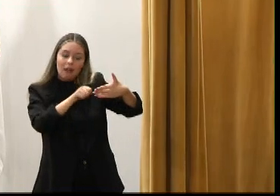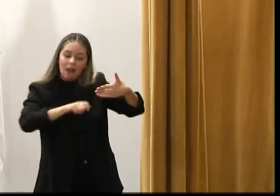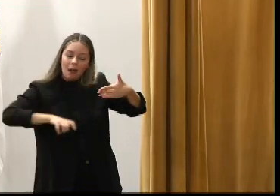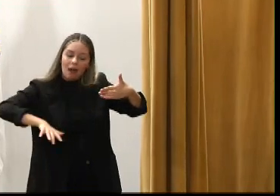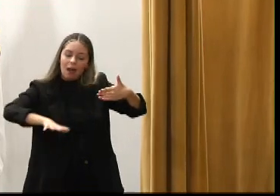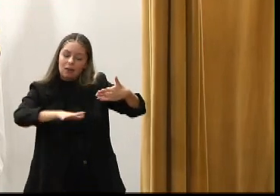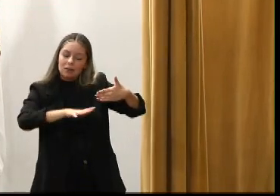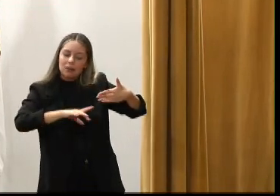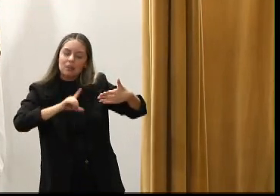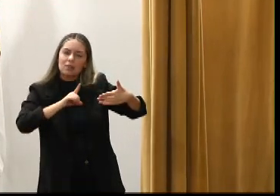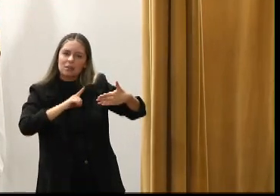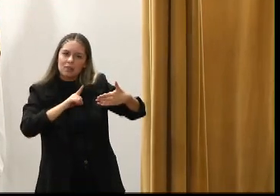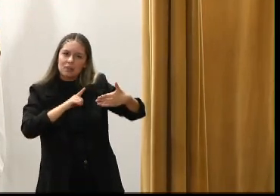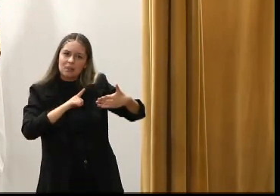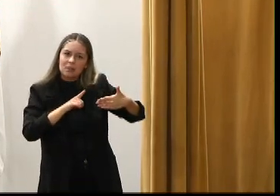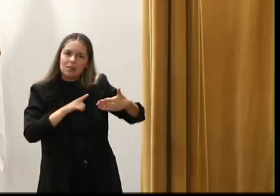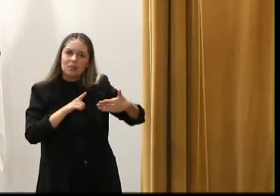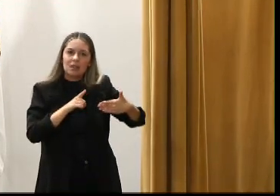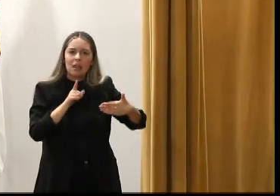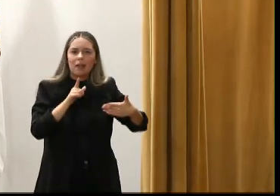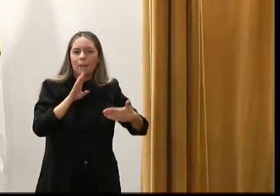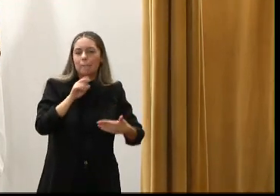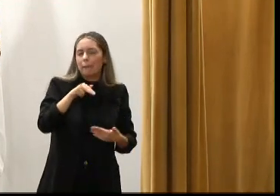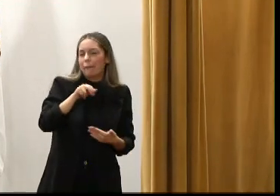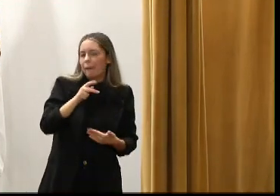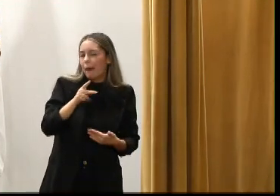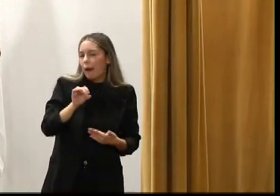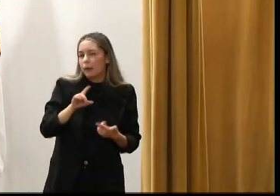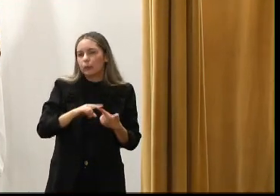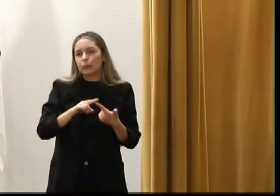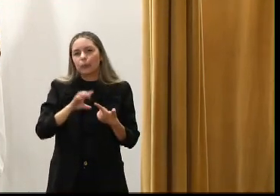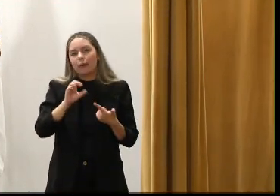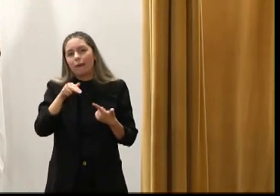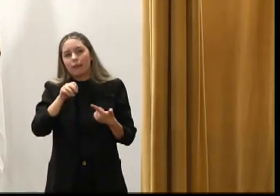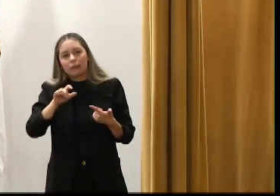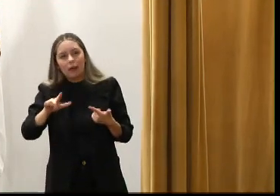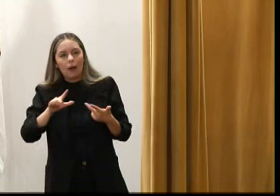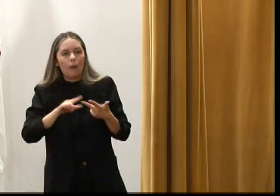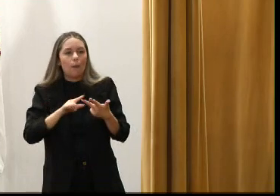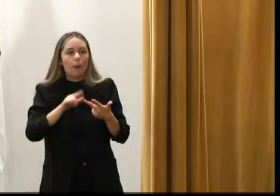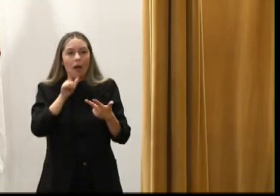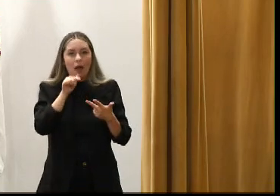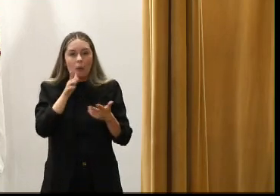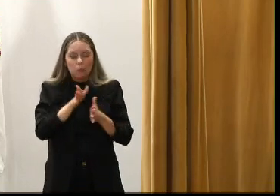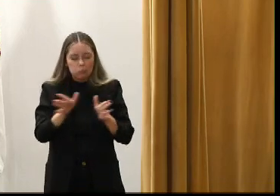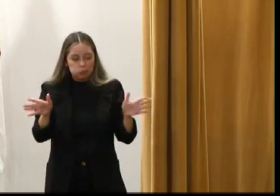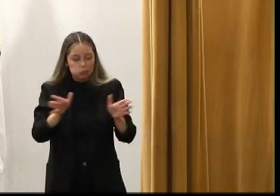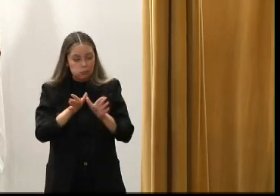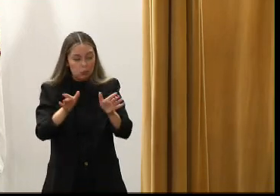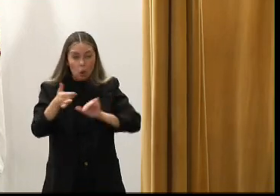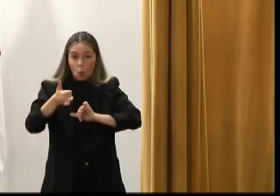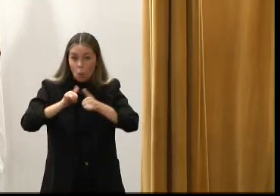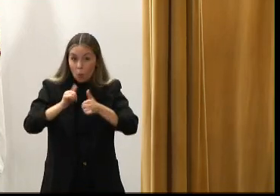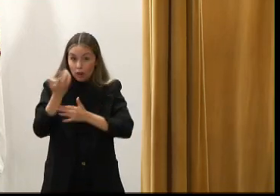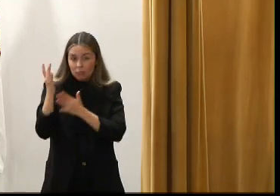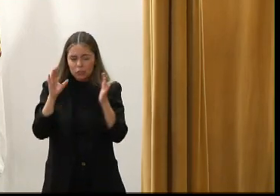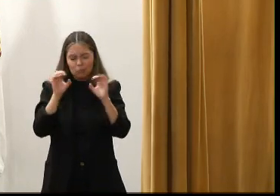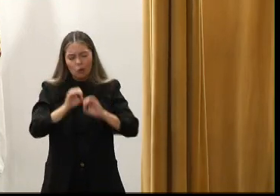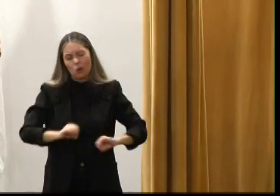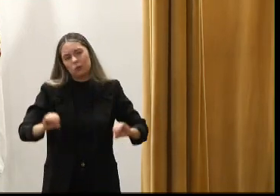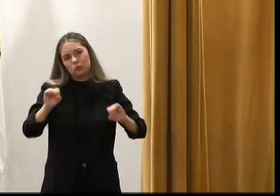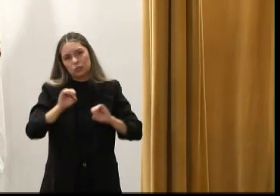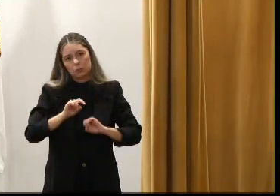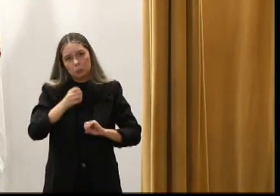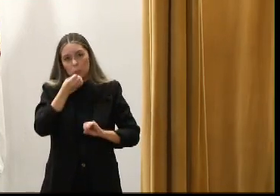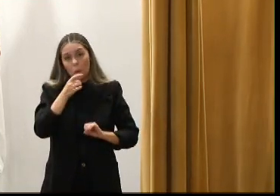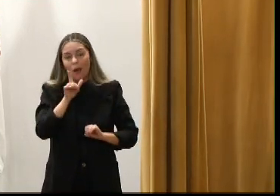temos canais e meandros banhados, é uma área de qualidade ambiental muito boa. Então, a